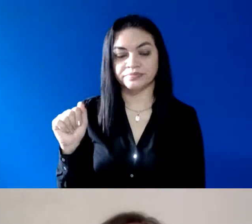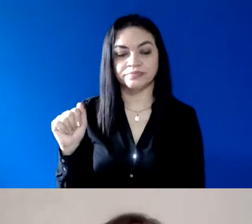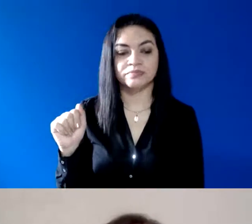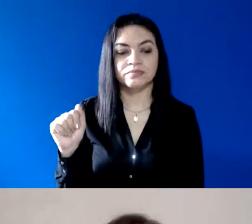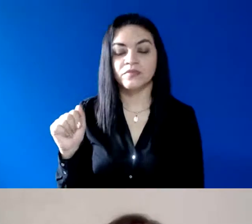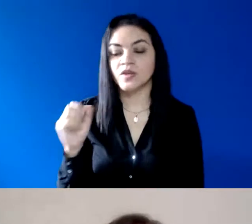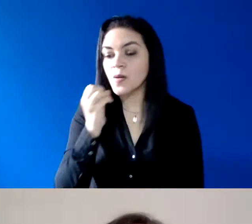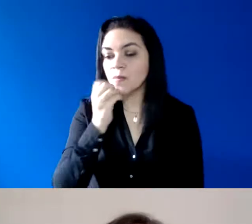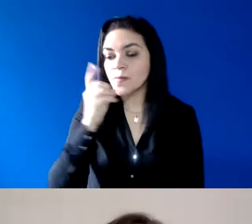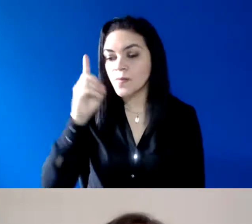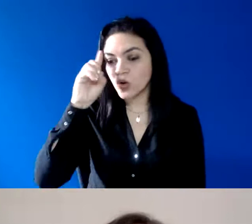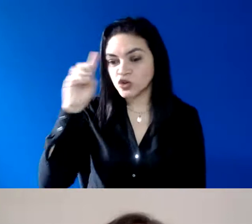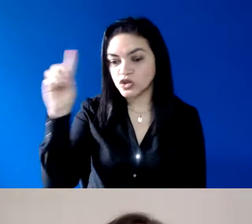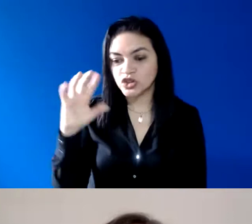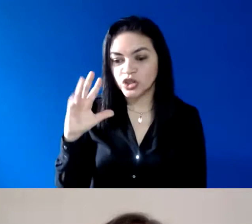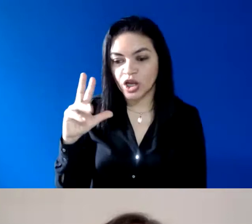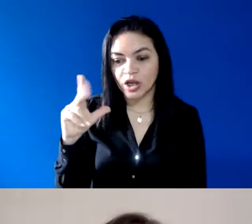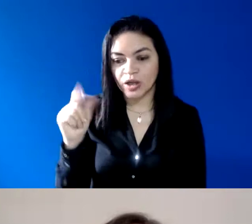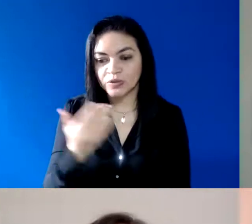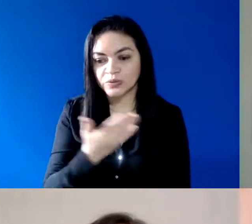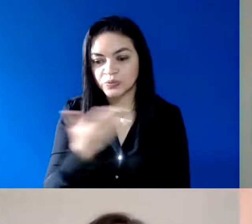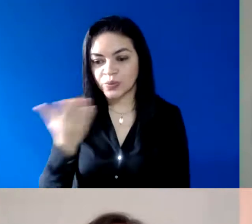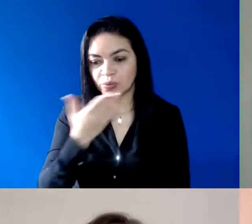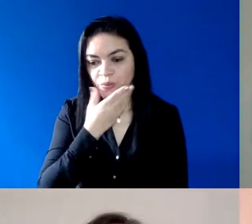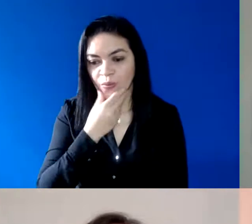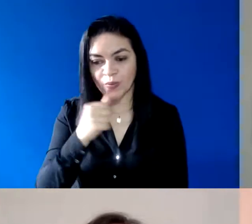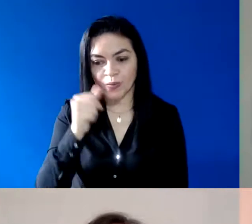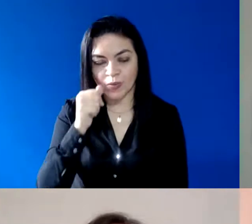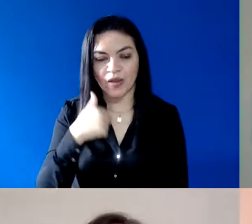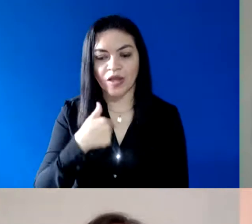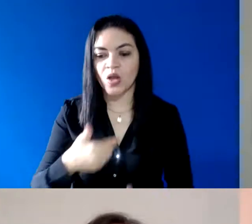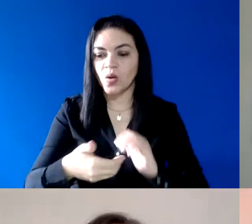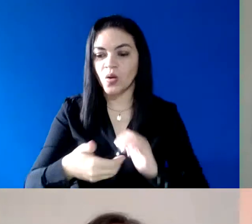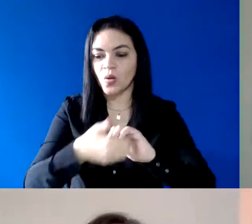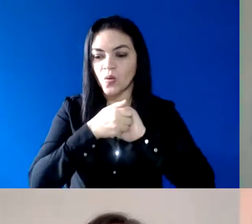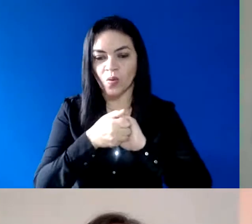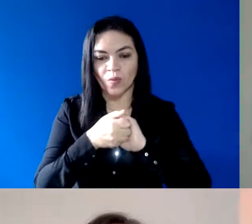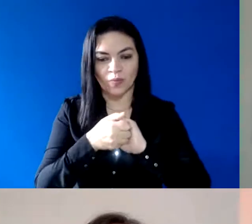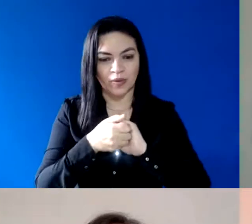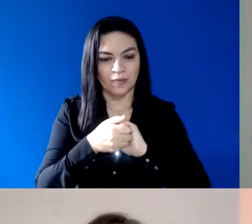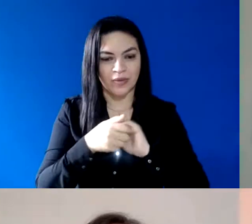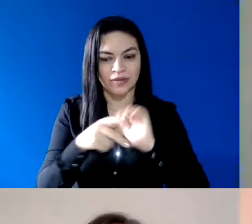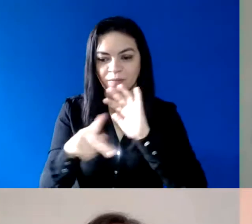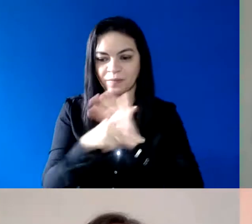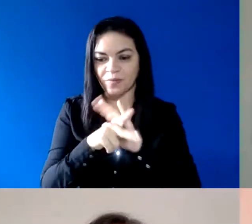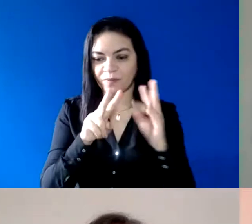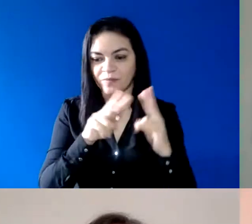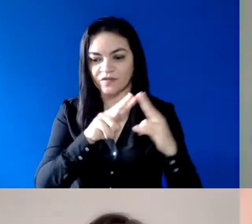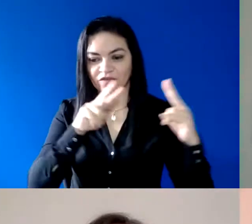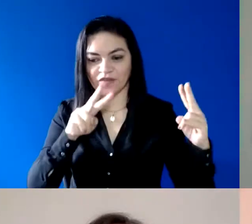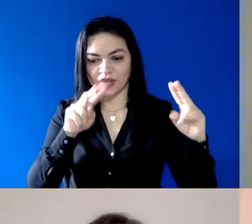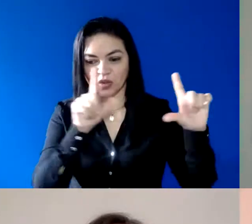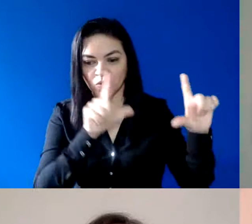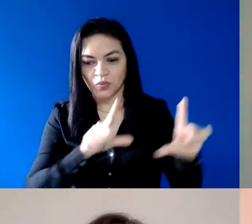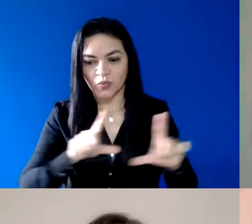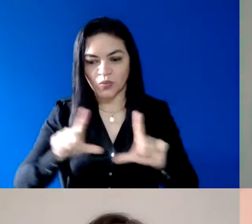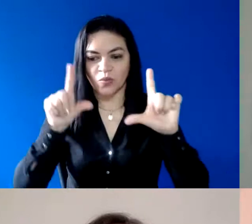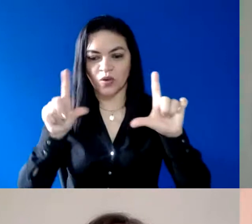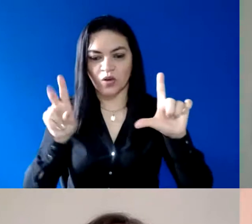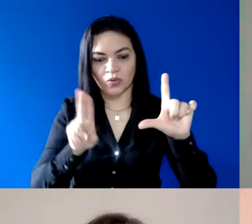Bom dia a todos, bom dia a todas. Cumprimento a mesa virtual em nome aí da minha colega de